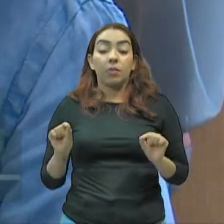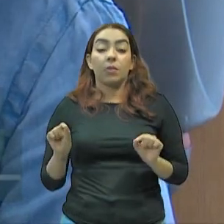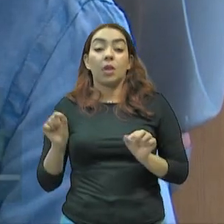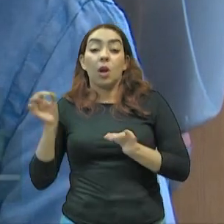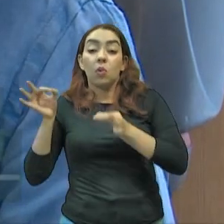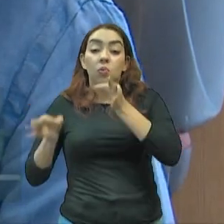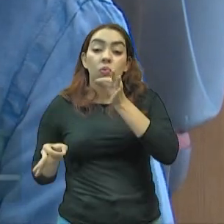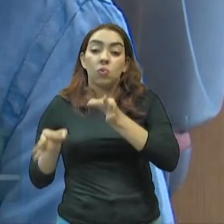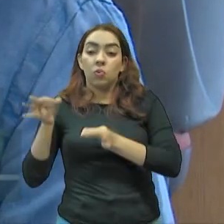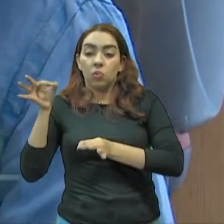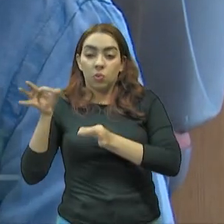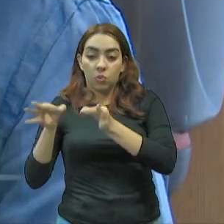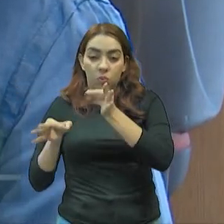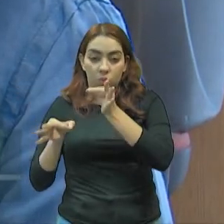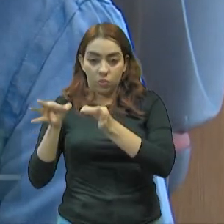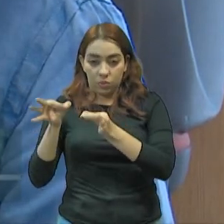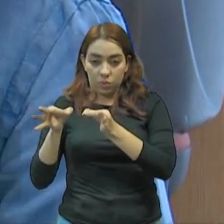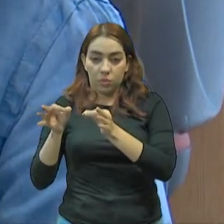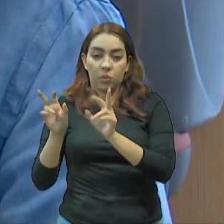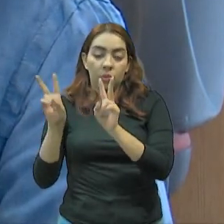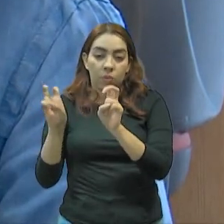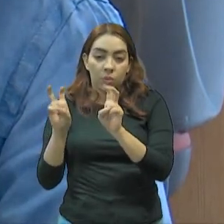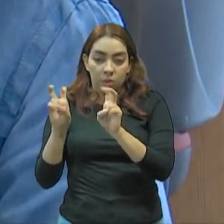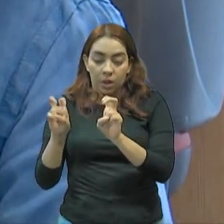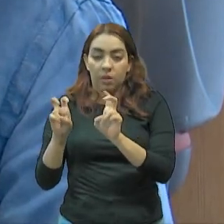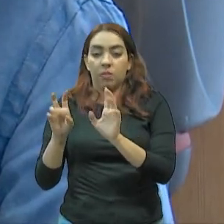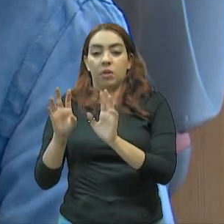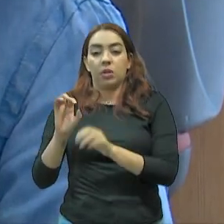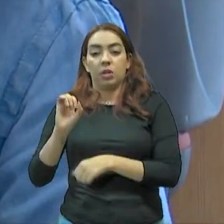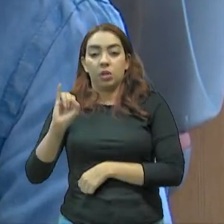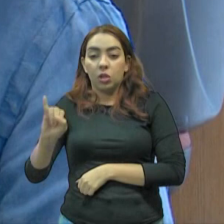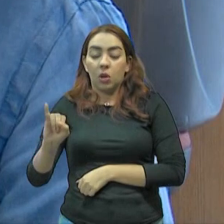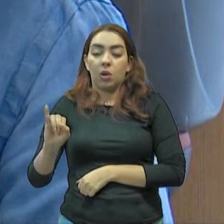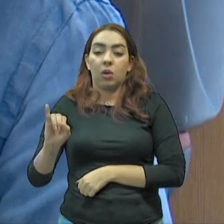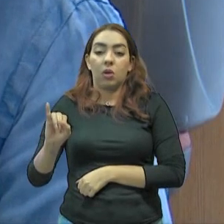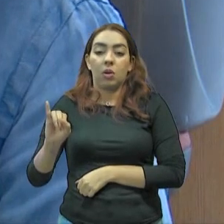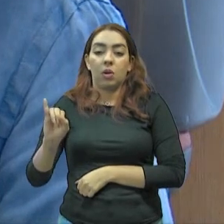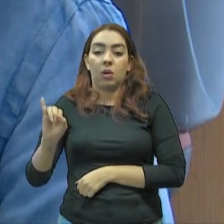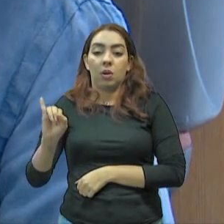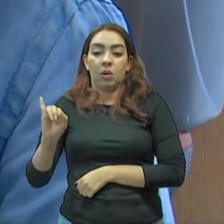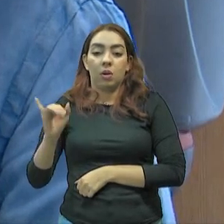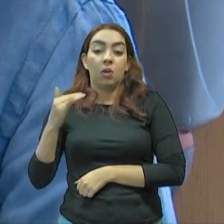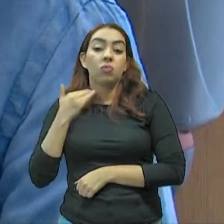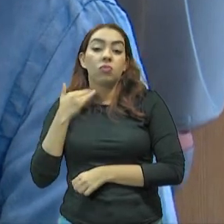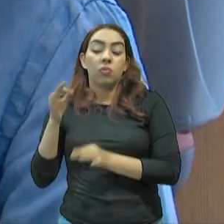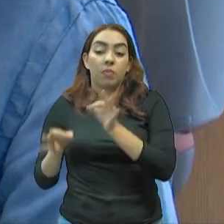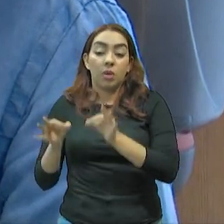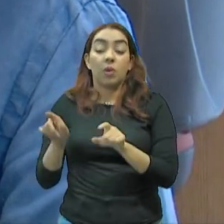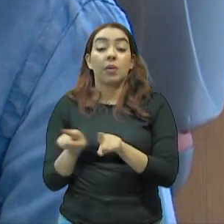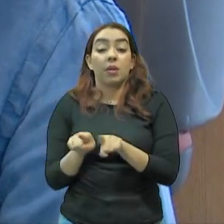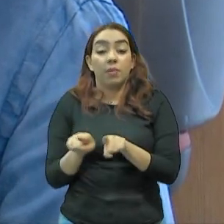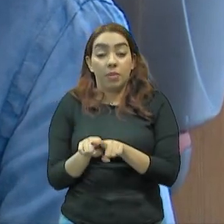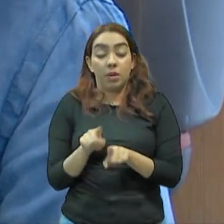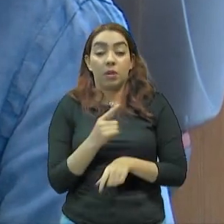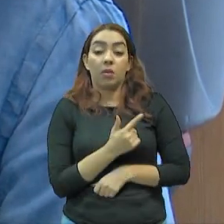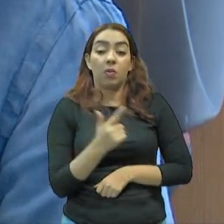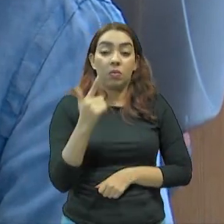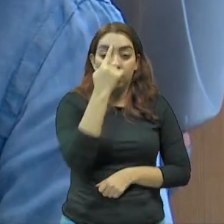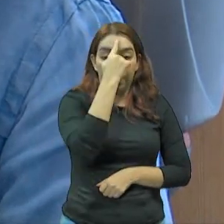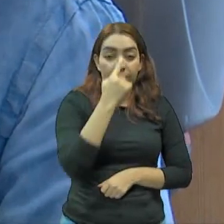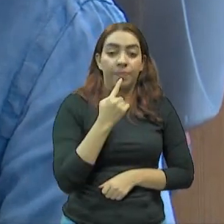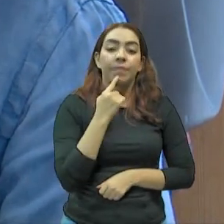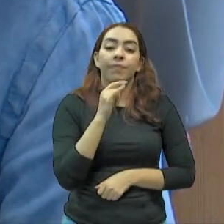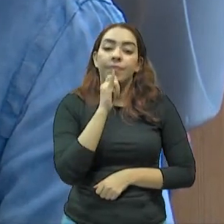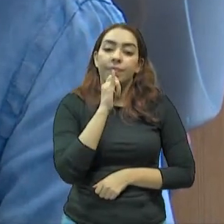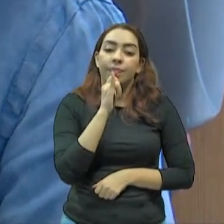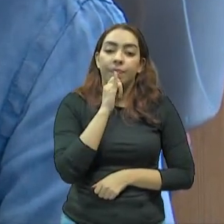eh estrito senso né não é só o judicial mas também o trabalho extrajudicial eh de acompanhamento e tentar